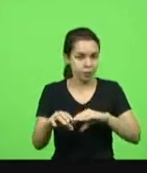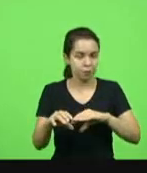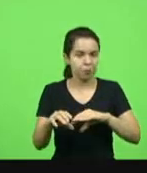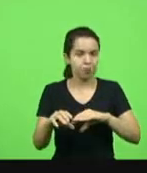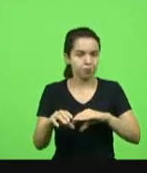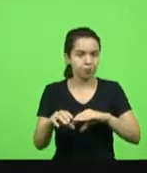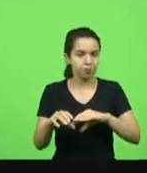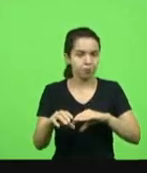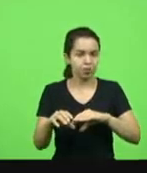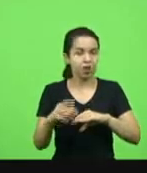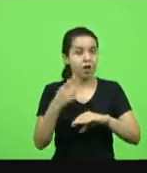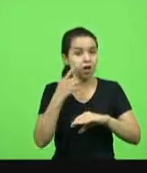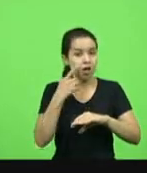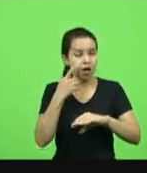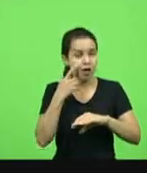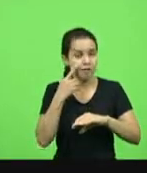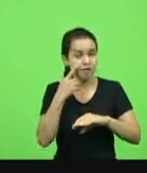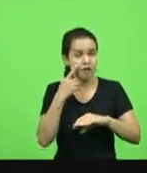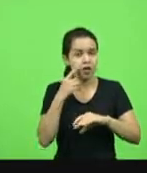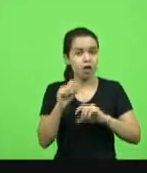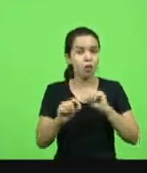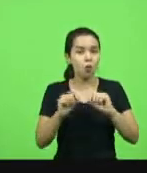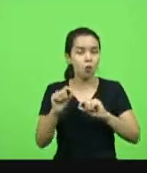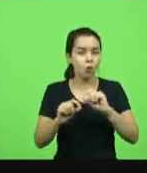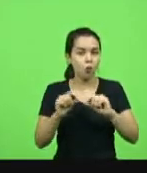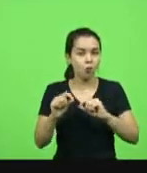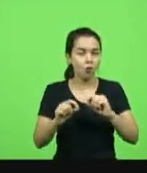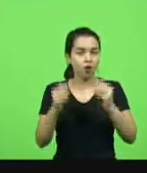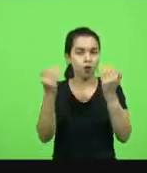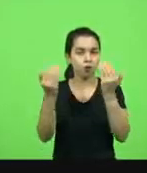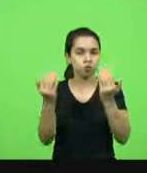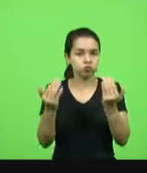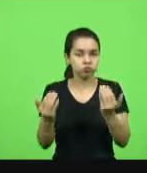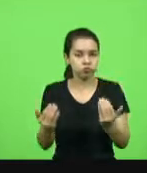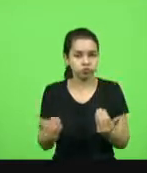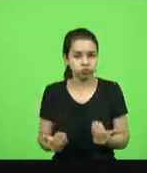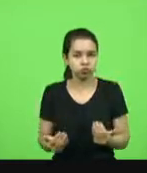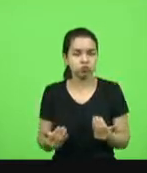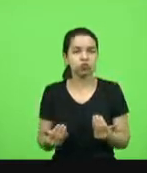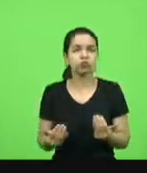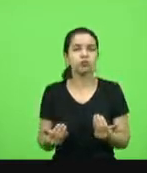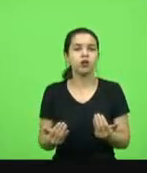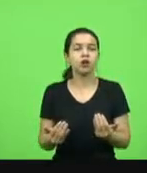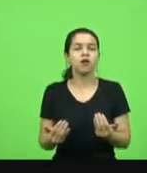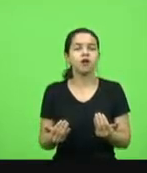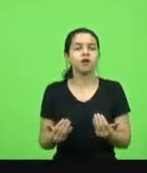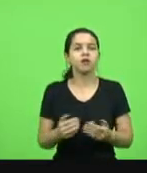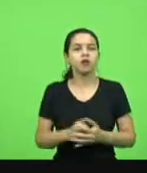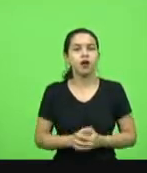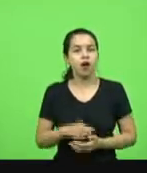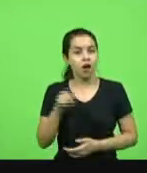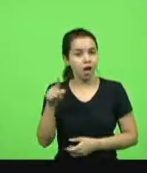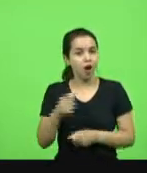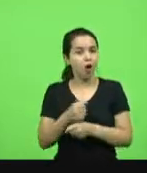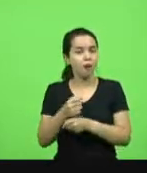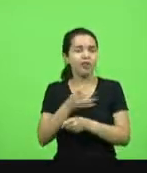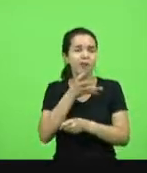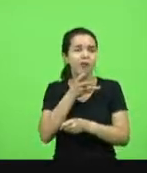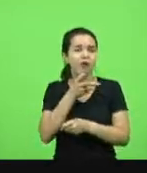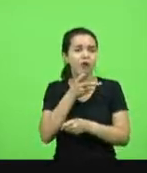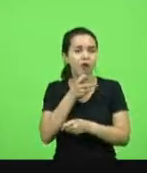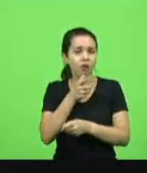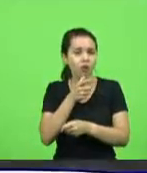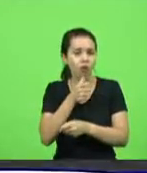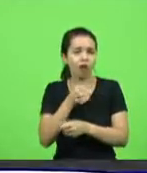dessa obra que demorou tanto tempo para ficar pronto e qual não foi a nossa surpresa